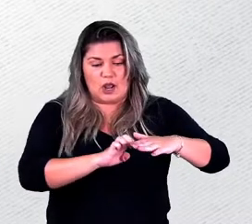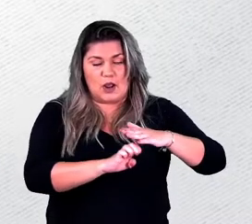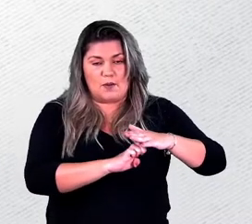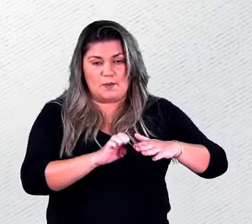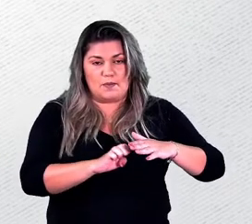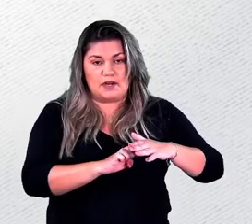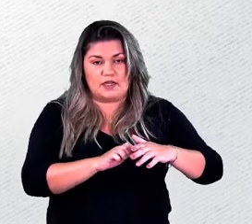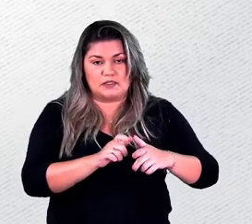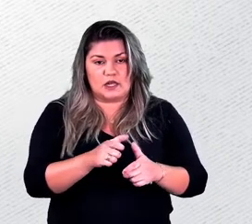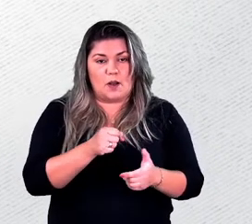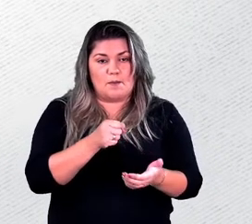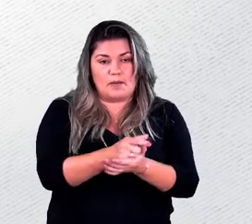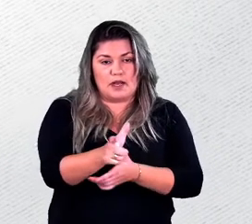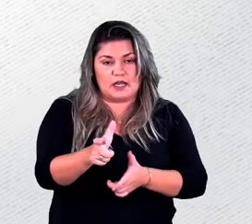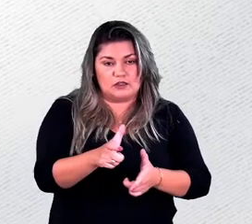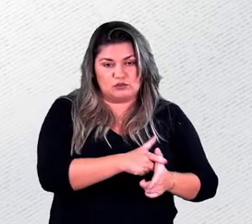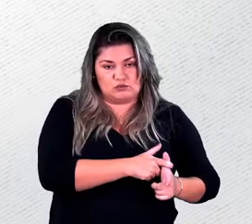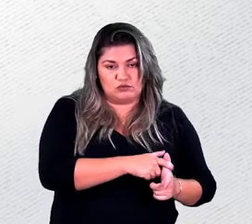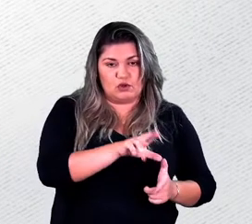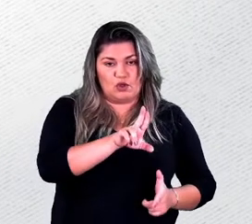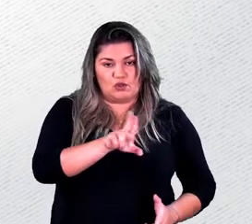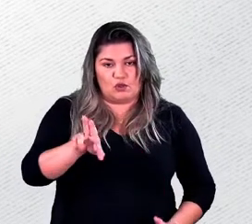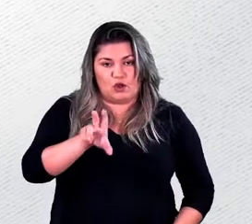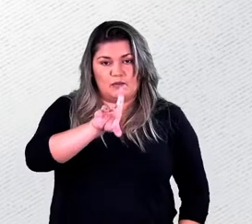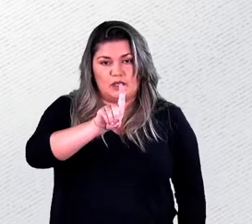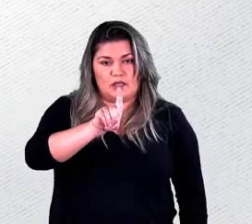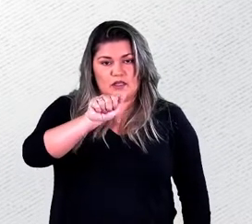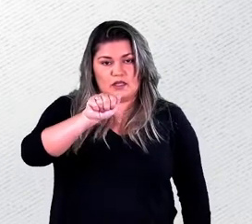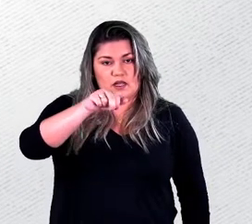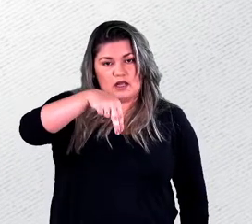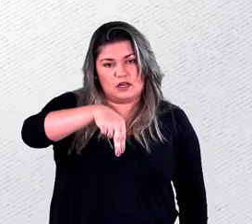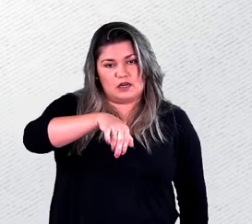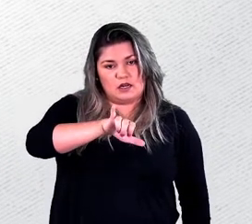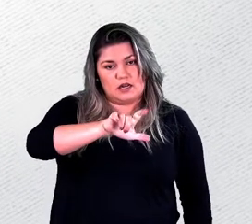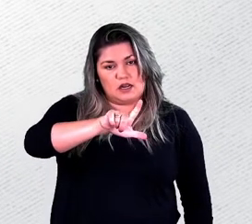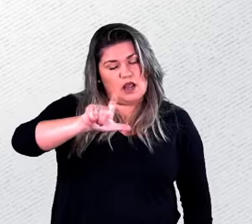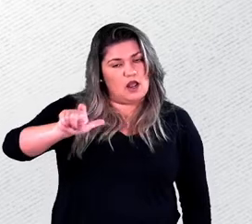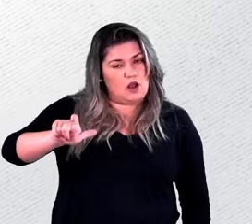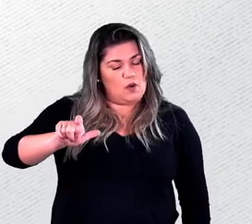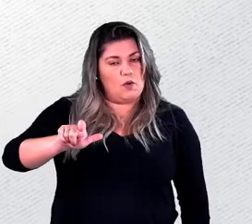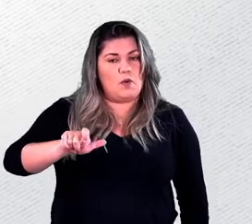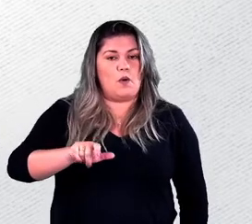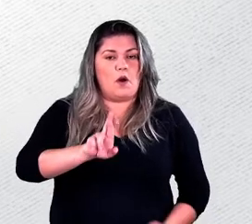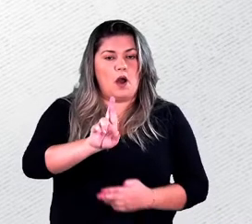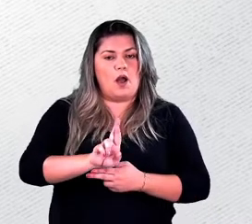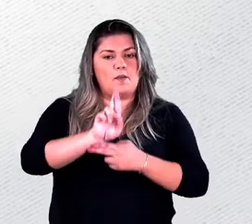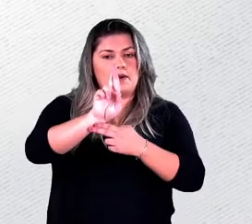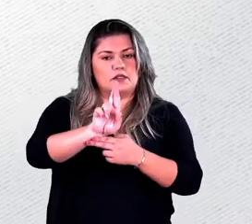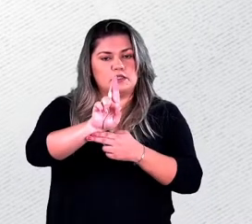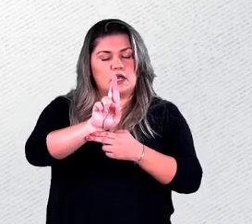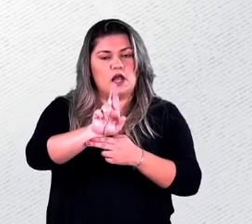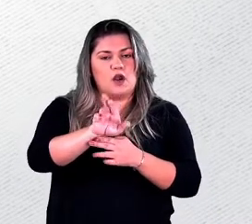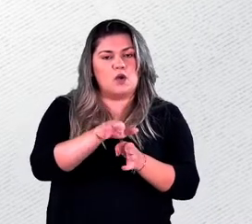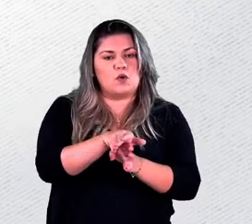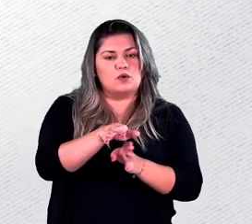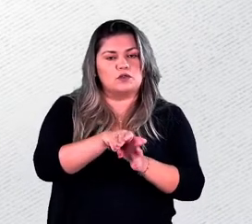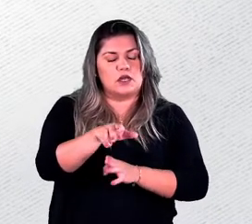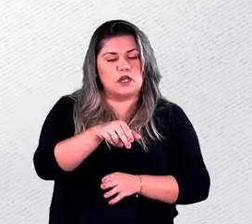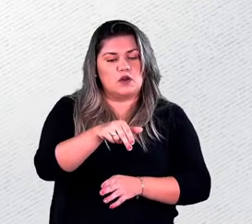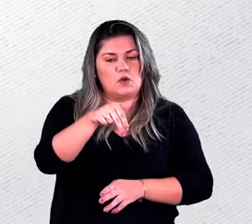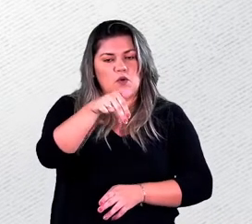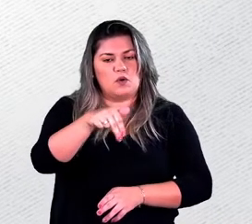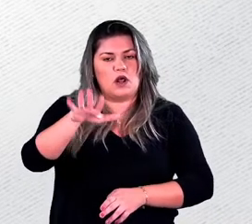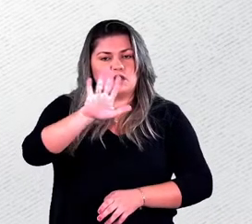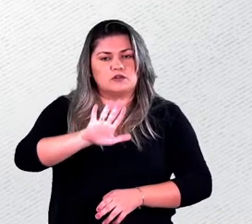cnmp Daniel carnio Costa representando o secretário Geral do Conselho Nacional do Ministério Público